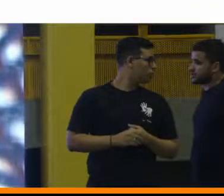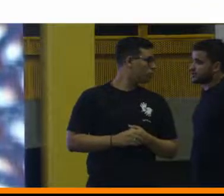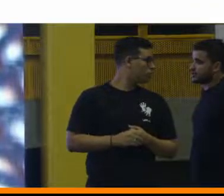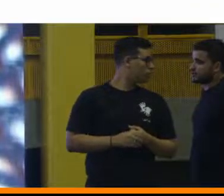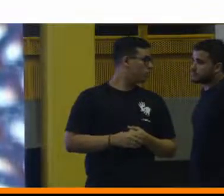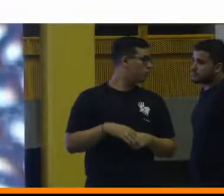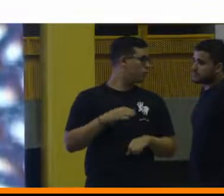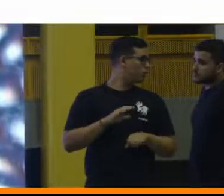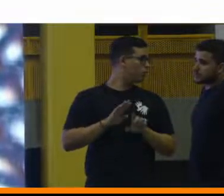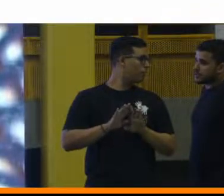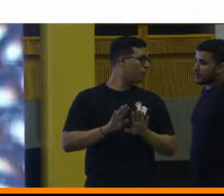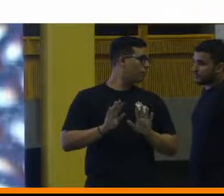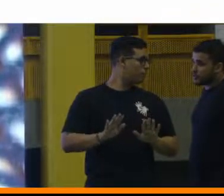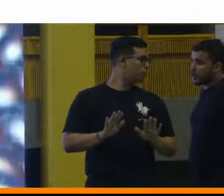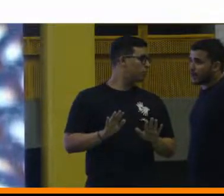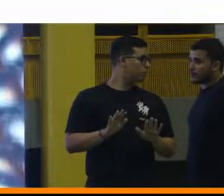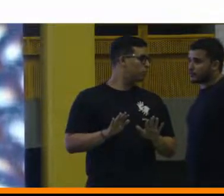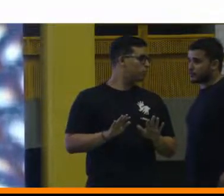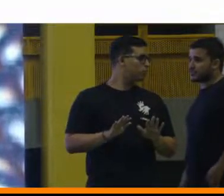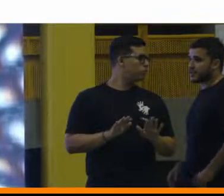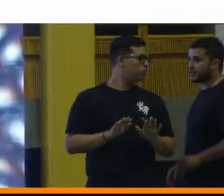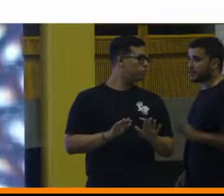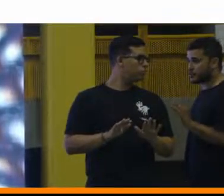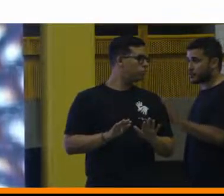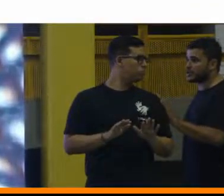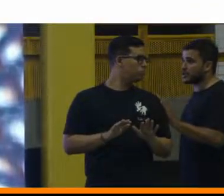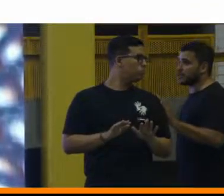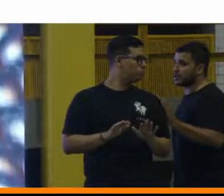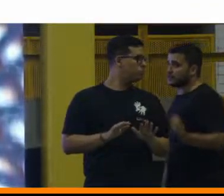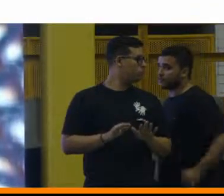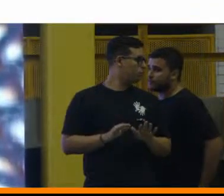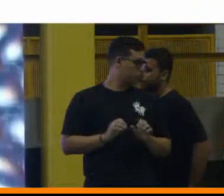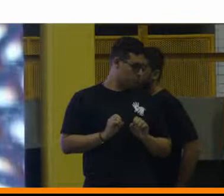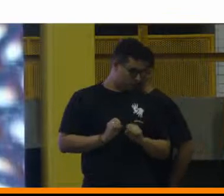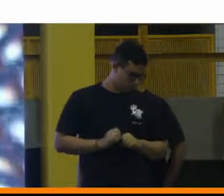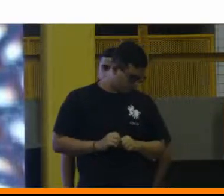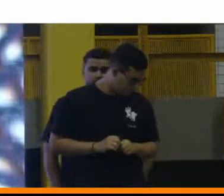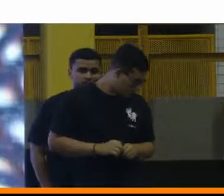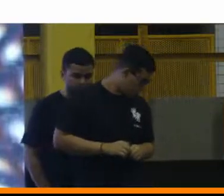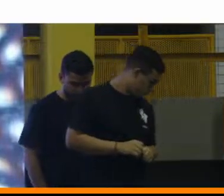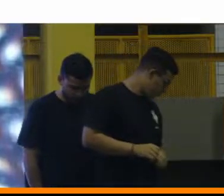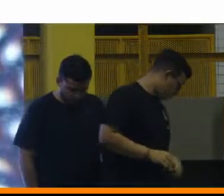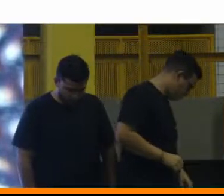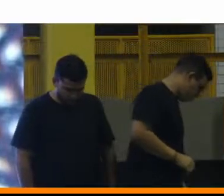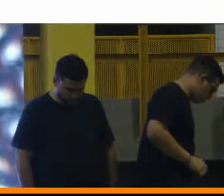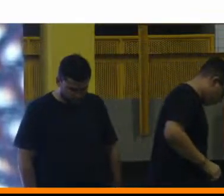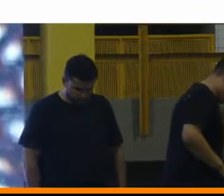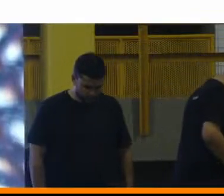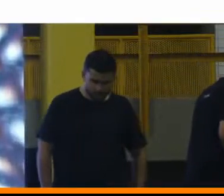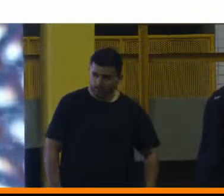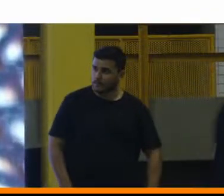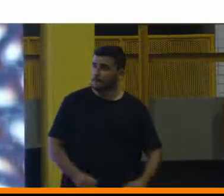Mas suponha que esse carro queira fazer uma curva para a direita.